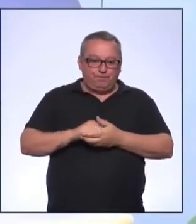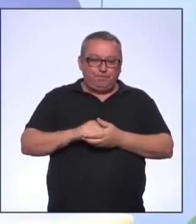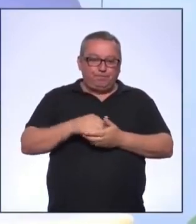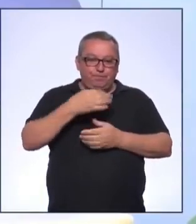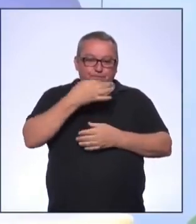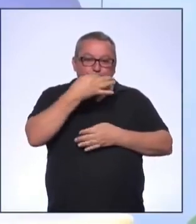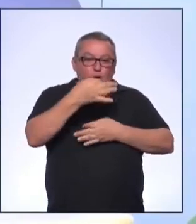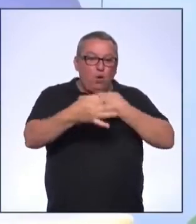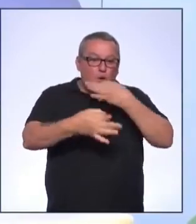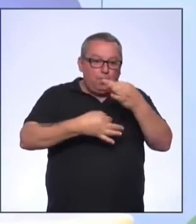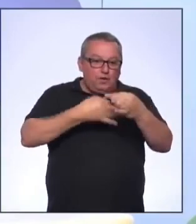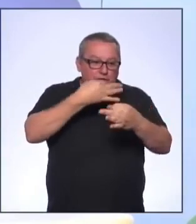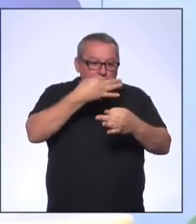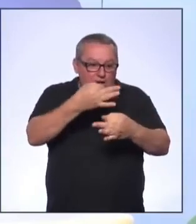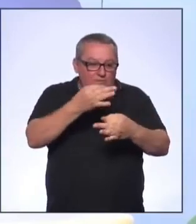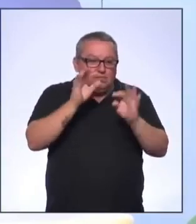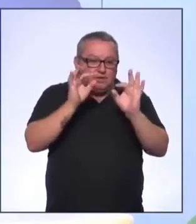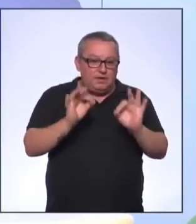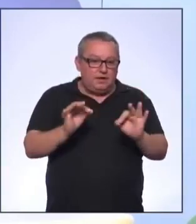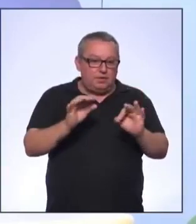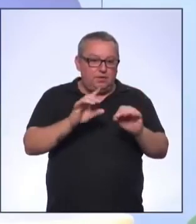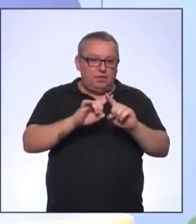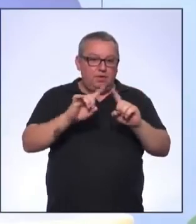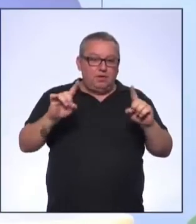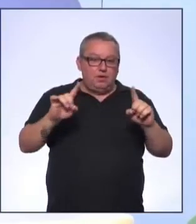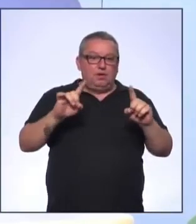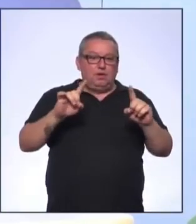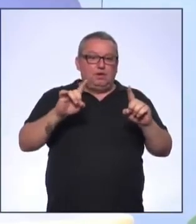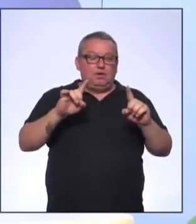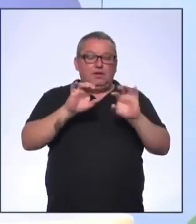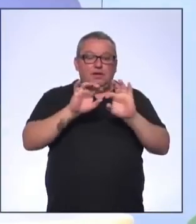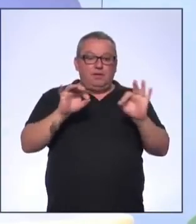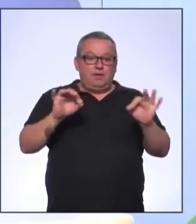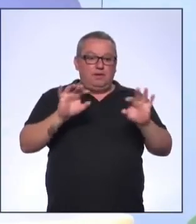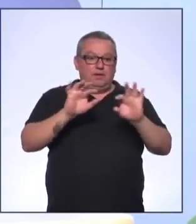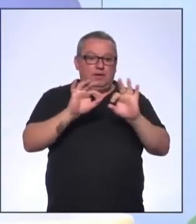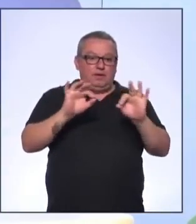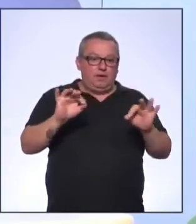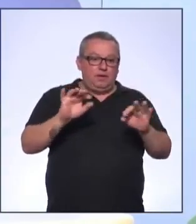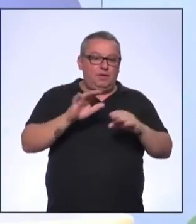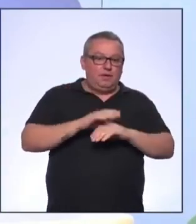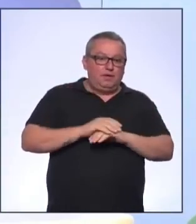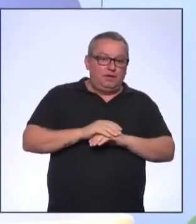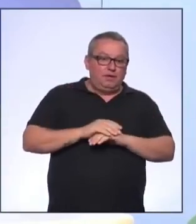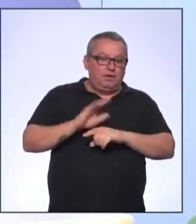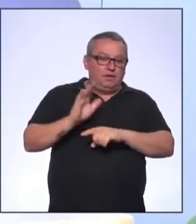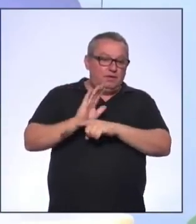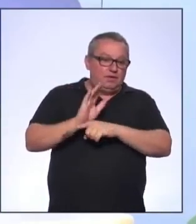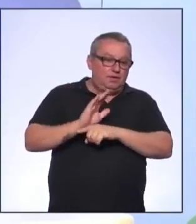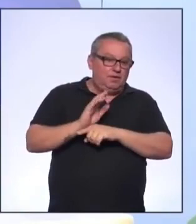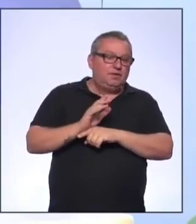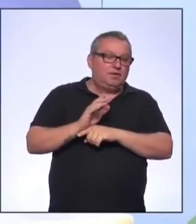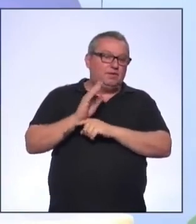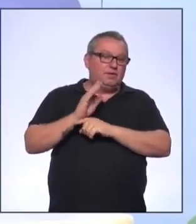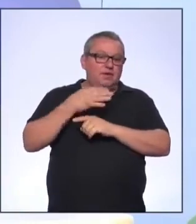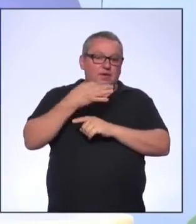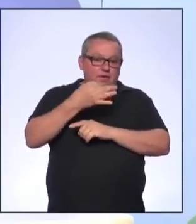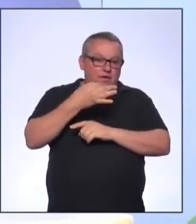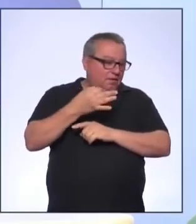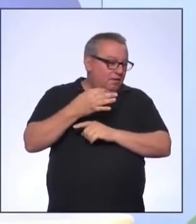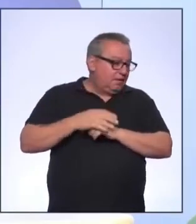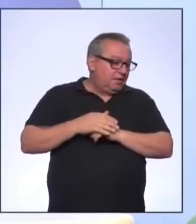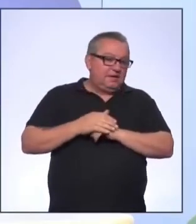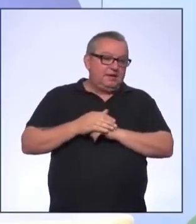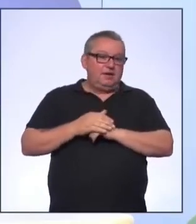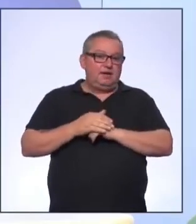Opinar, você está dando a sua opinião. Isso mesmo, Gustavo. Simplesmente, o filme é legal. Então, você está dando a sua opinião, né? Você